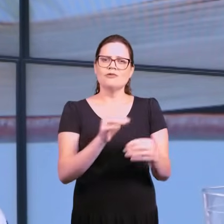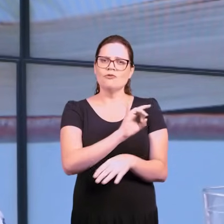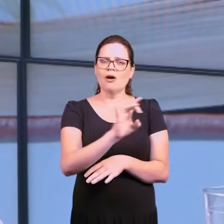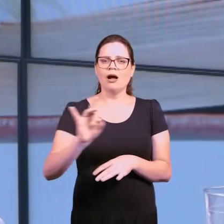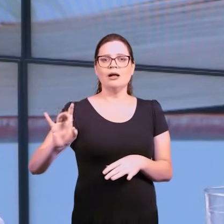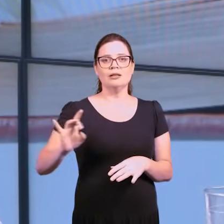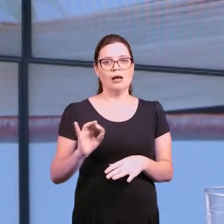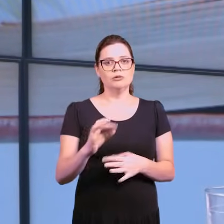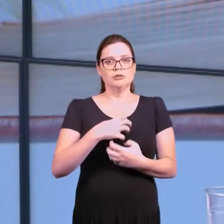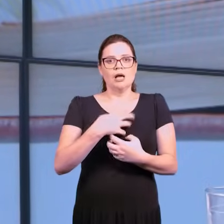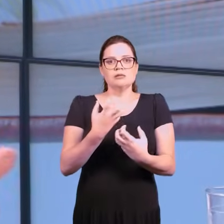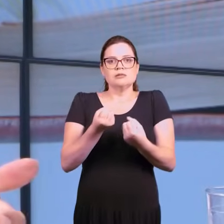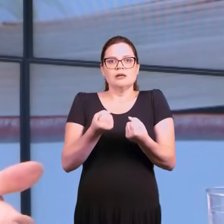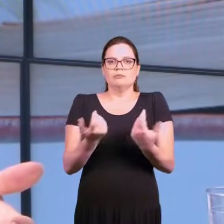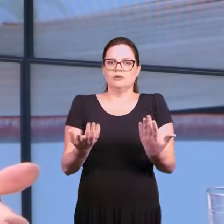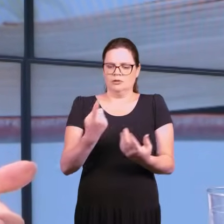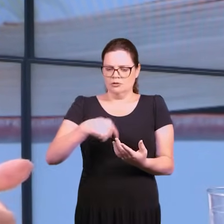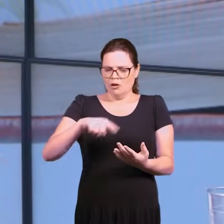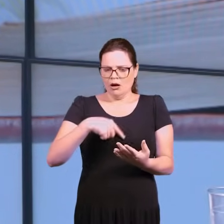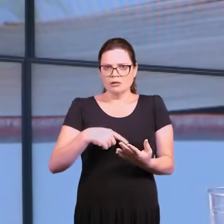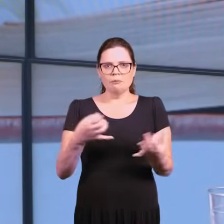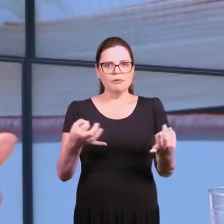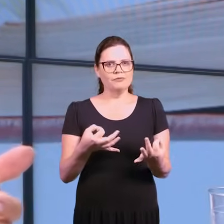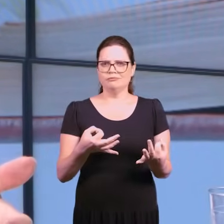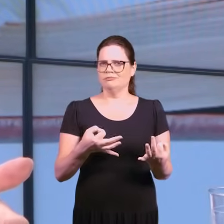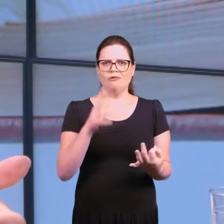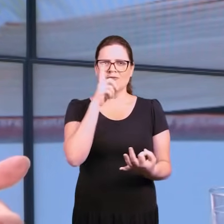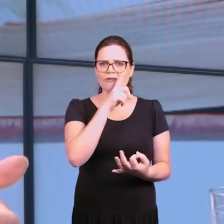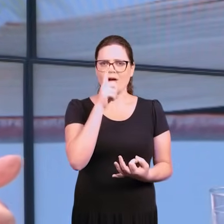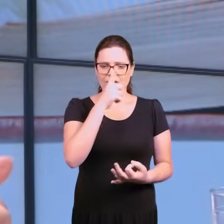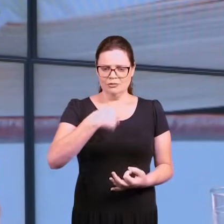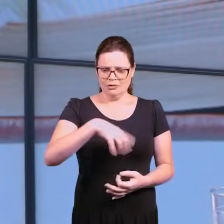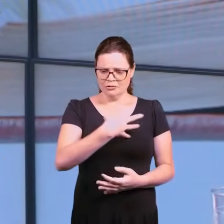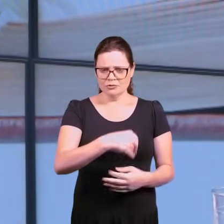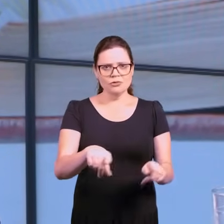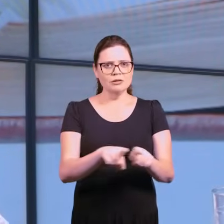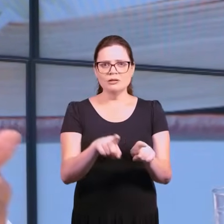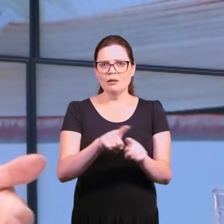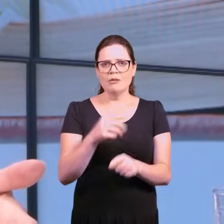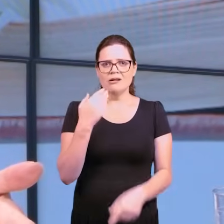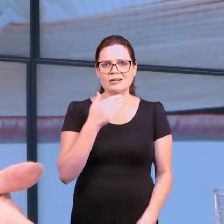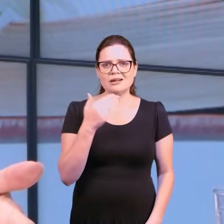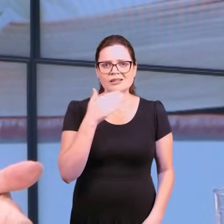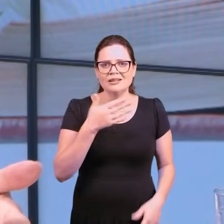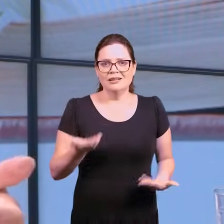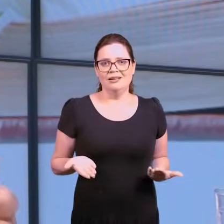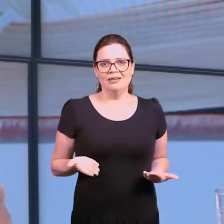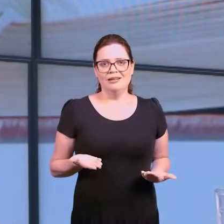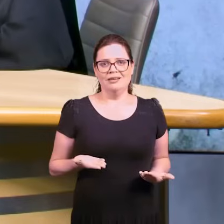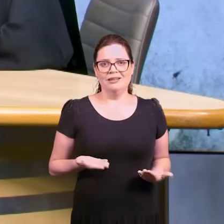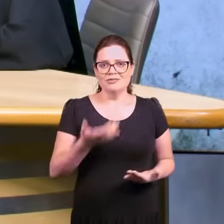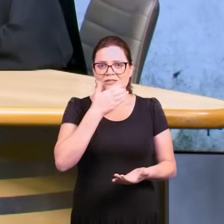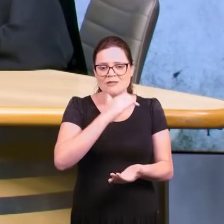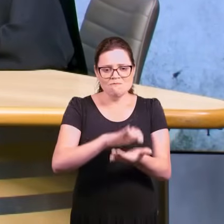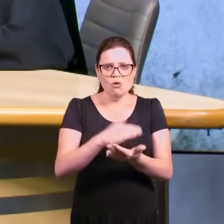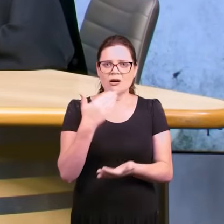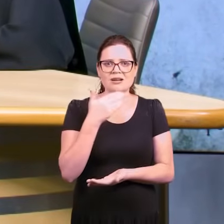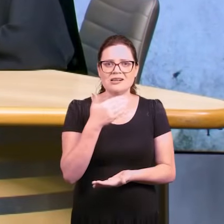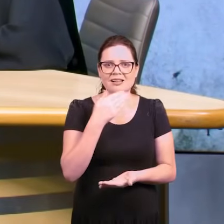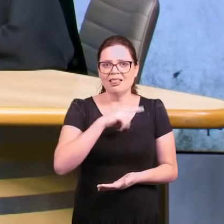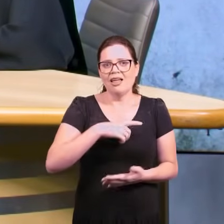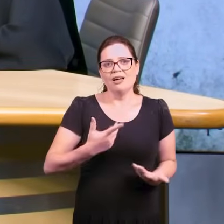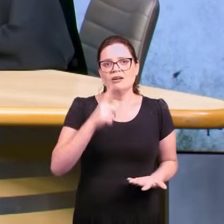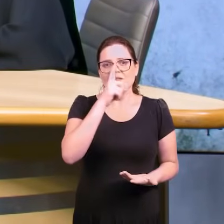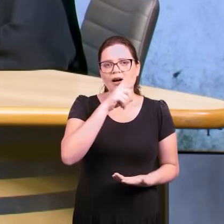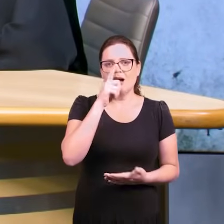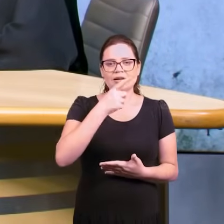a Cris diz, nós somos imperfeitos, nossos filhos são imperfeitos, nossos maridos são imperfeitos. Nos nossos